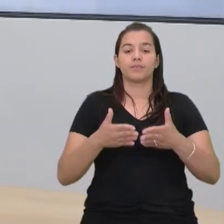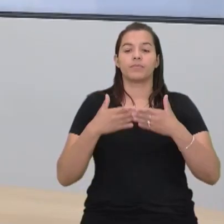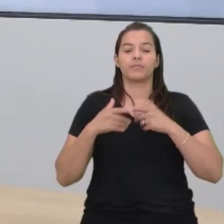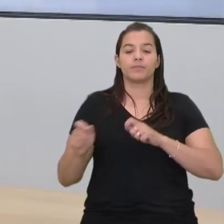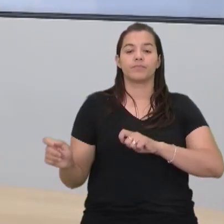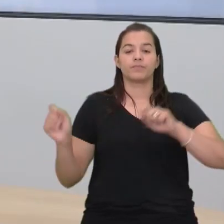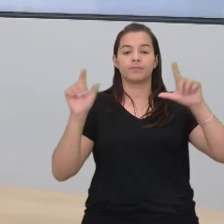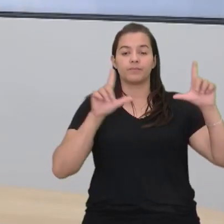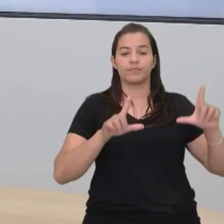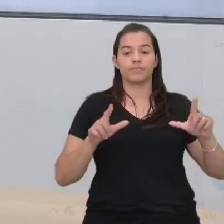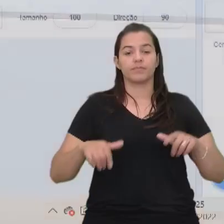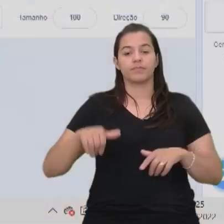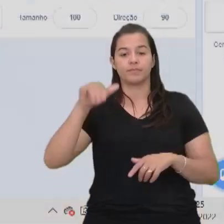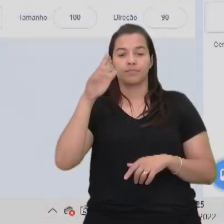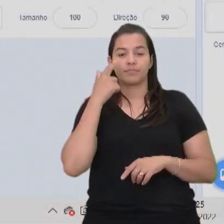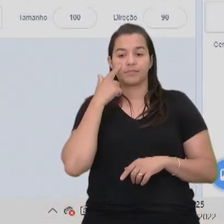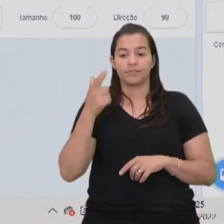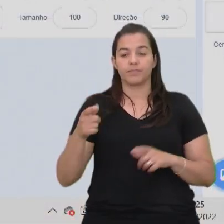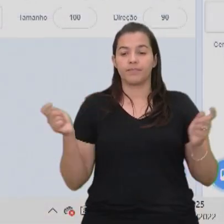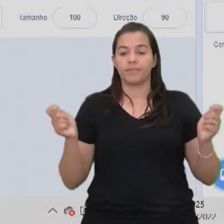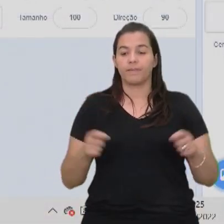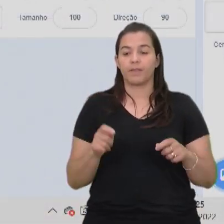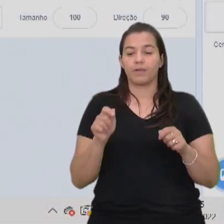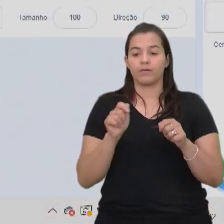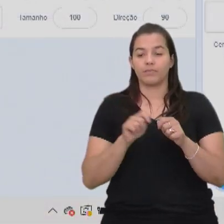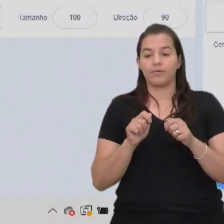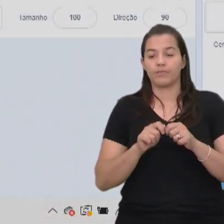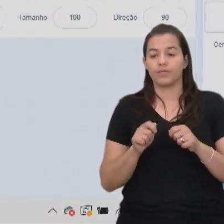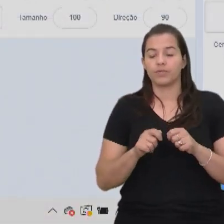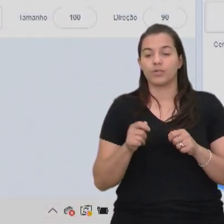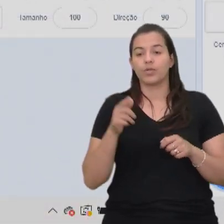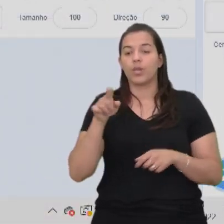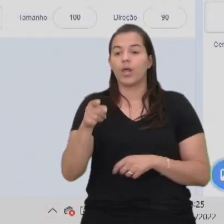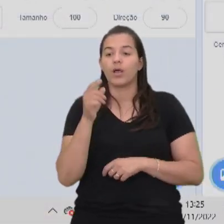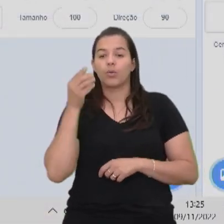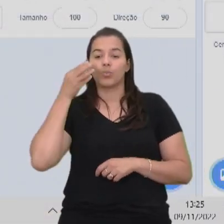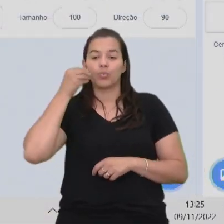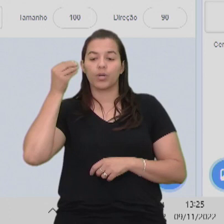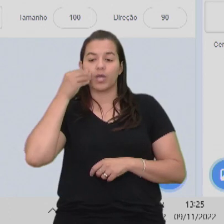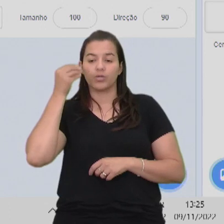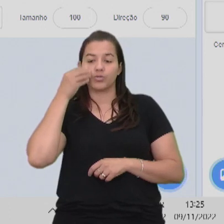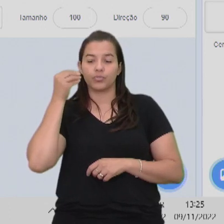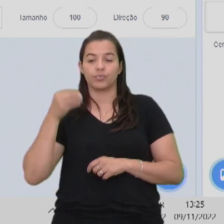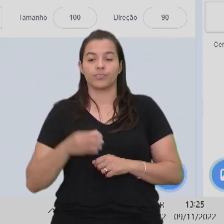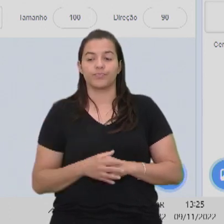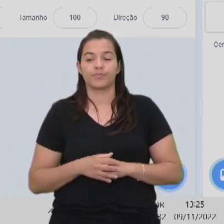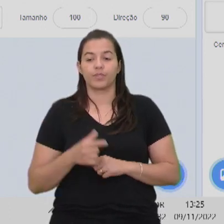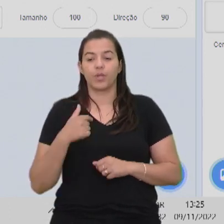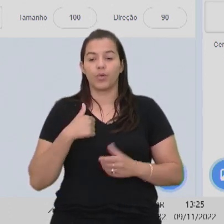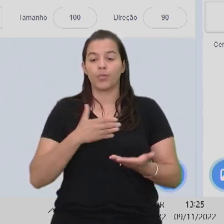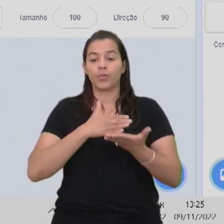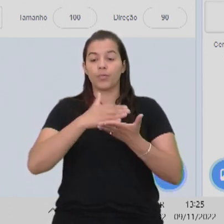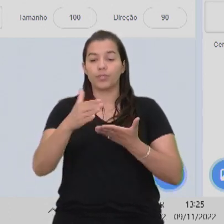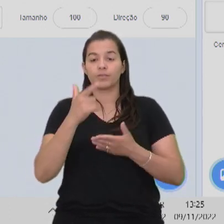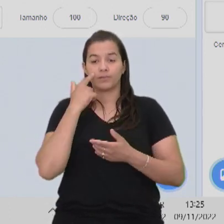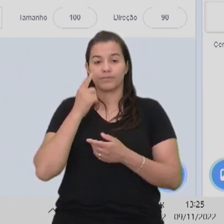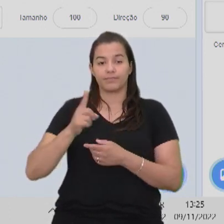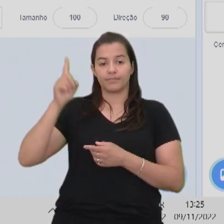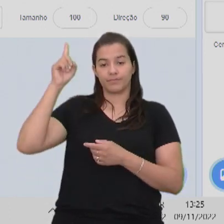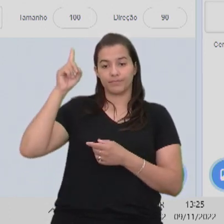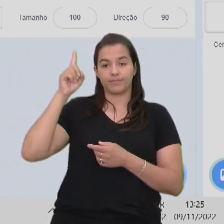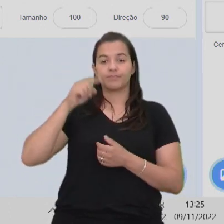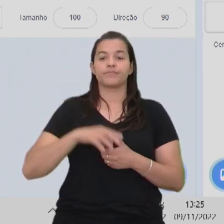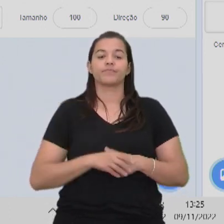que é o momento mais... E a gente vai fazer uma programação do gatinho, tá bom? Então, eu vou começar aqui com o gatinho, ó. Vocês estão vendo meu gatinho bonitinho